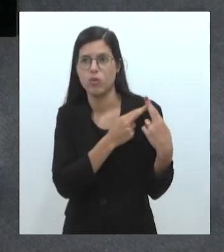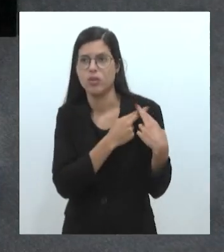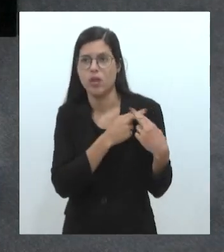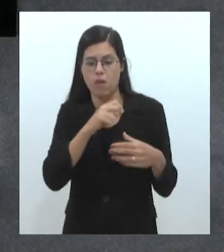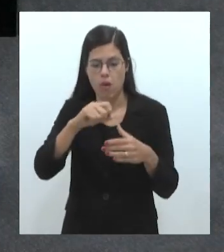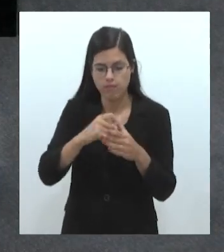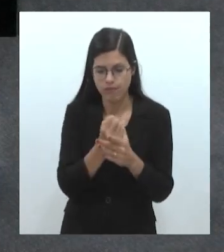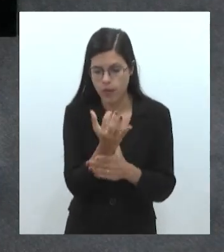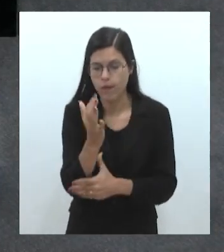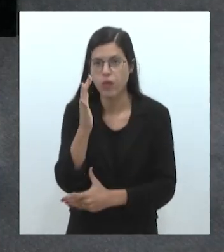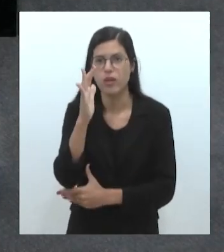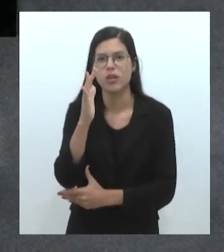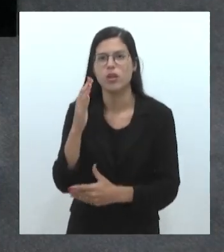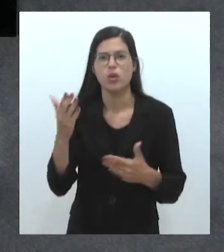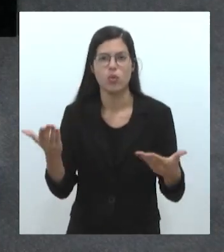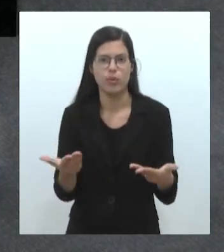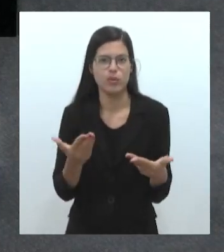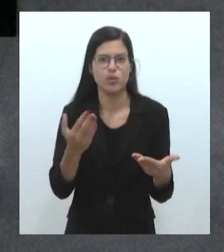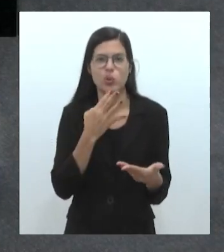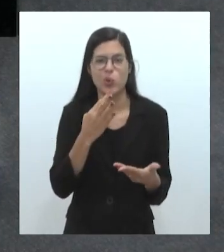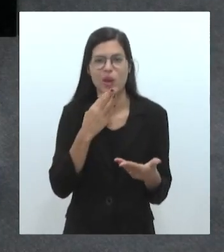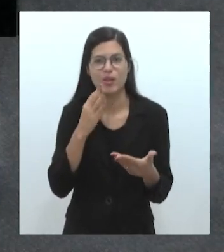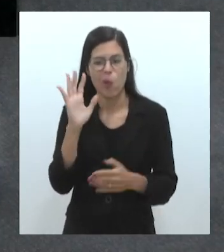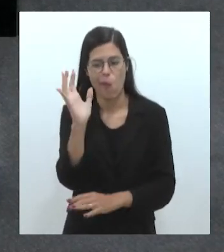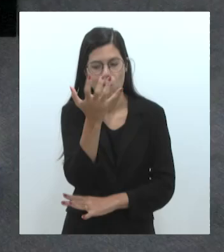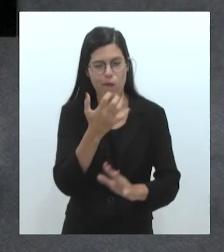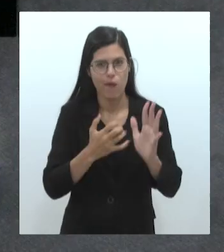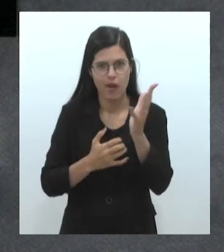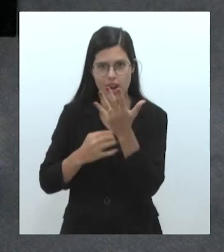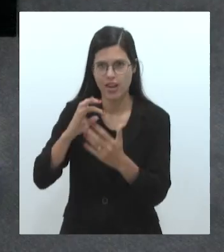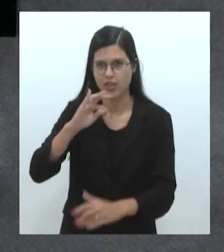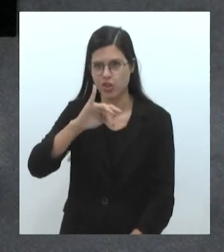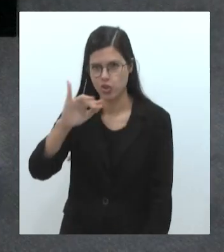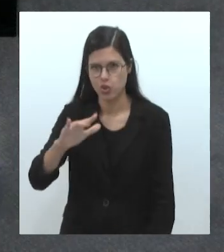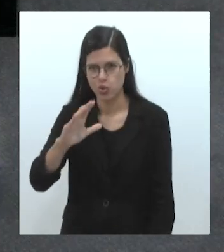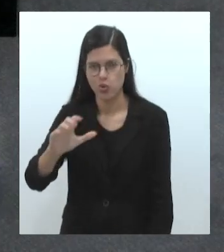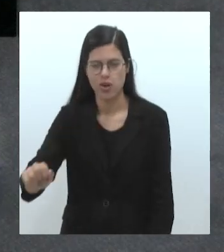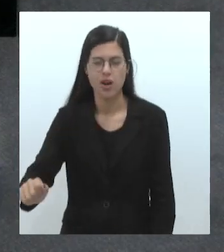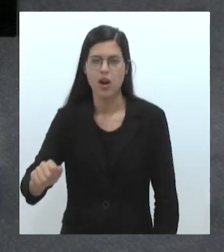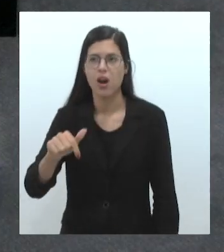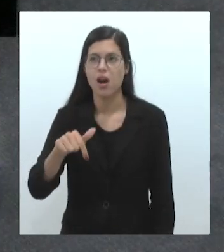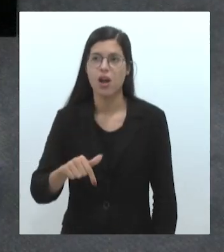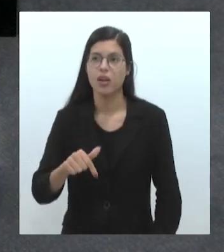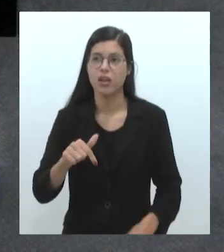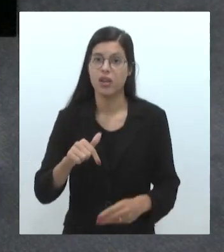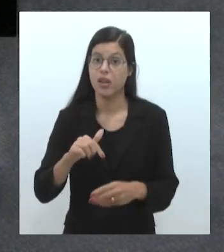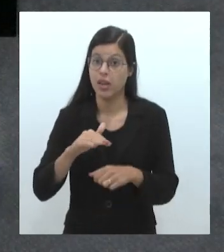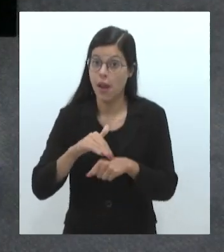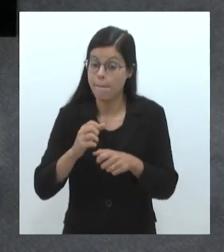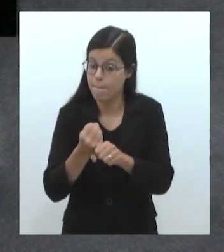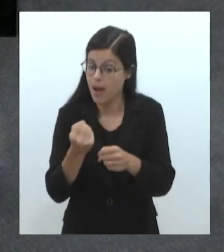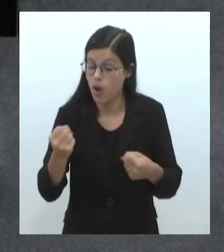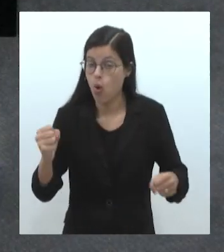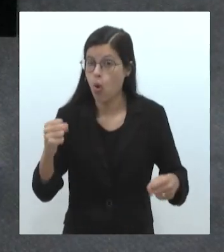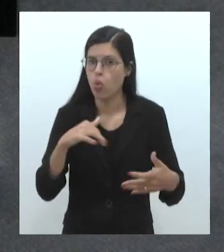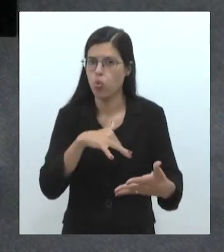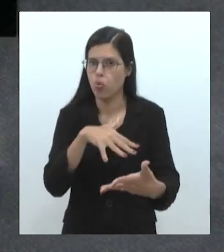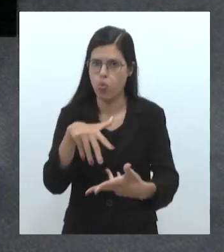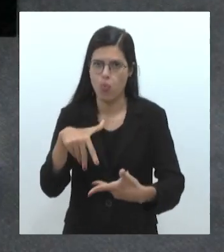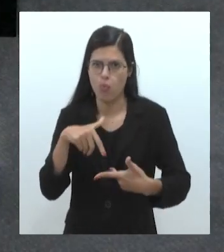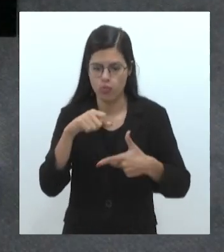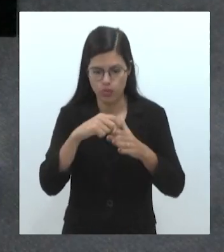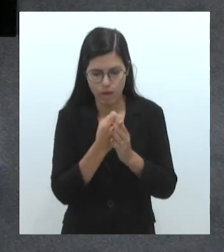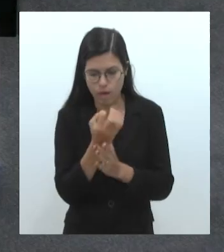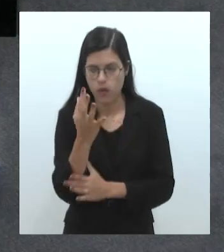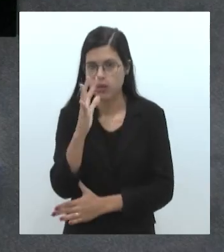que, inclusive, até os dias de hoje, é o maior reflorestamento de floresta tropical do mundo. Essas 11